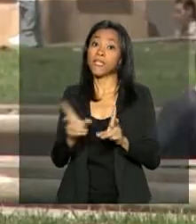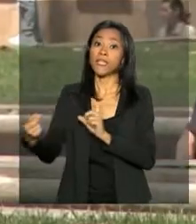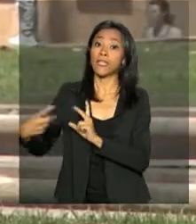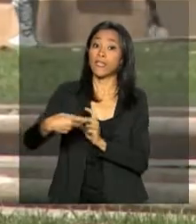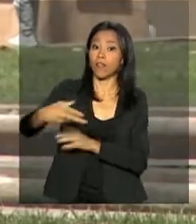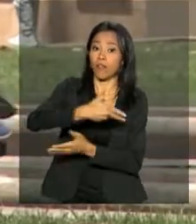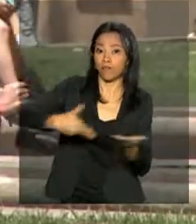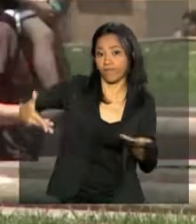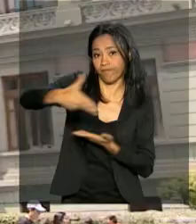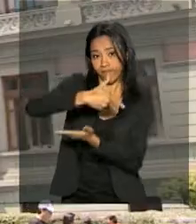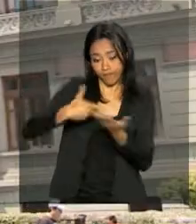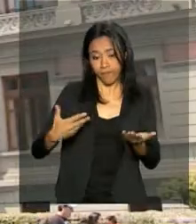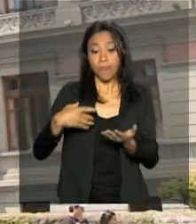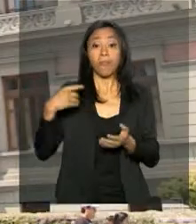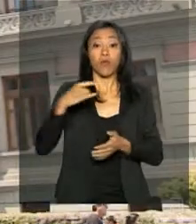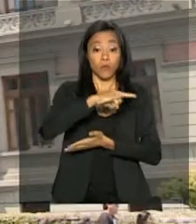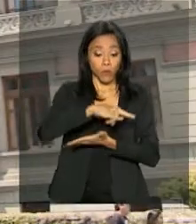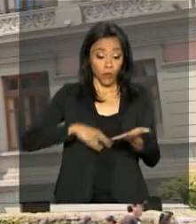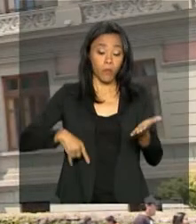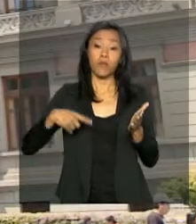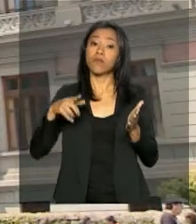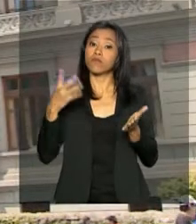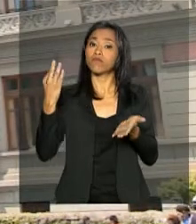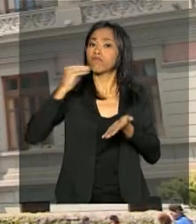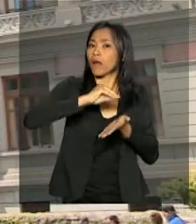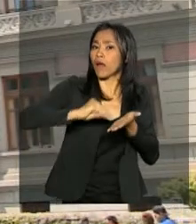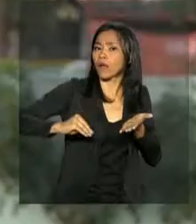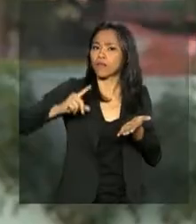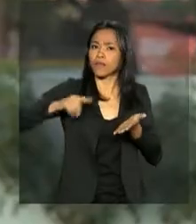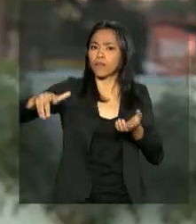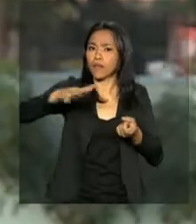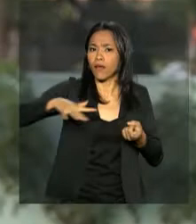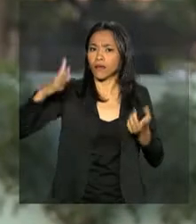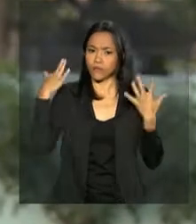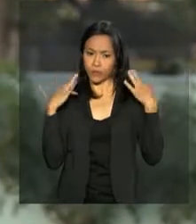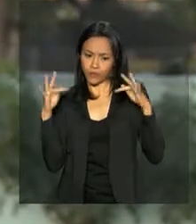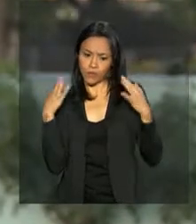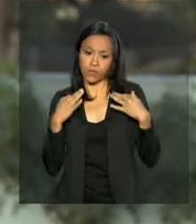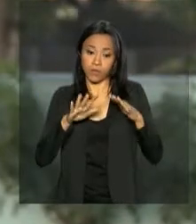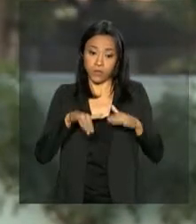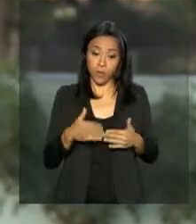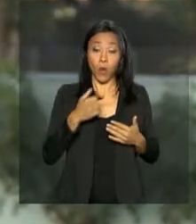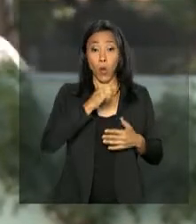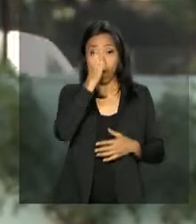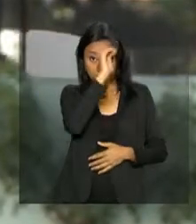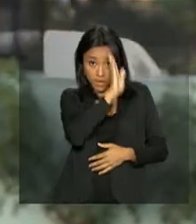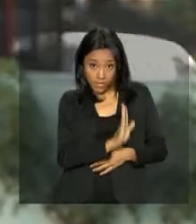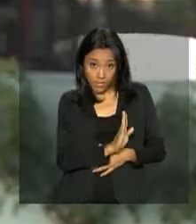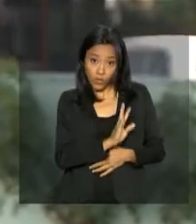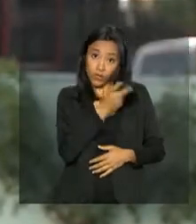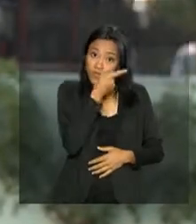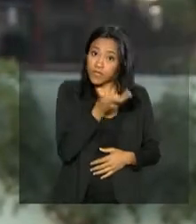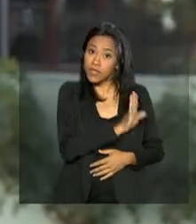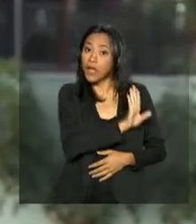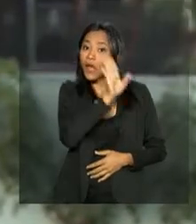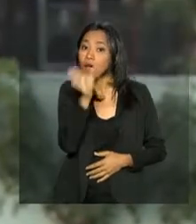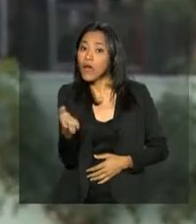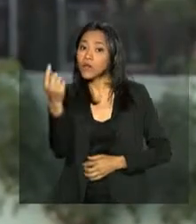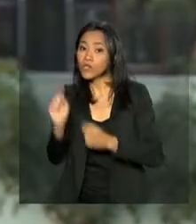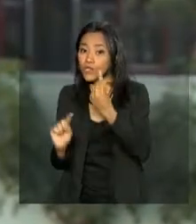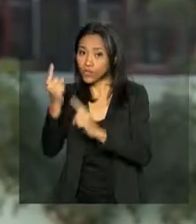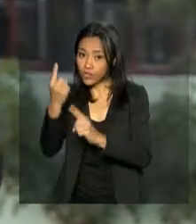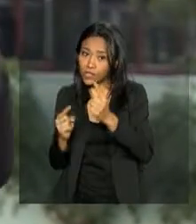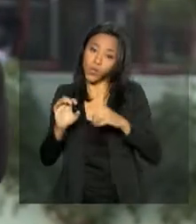o documento vai tratar também das relações no setor de turismo quando os brasileiros vêm ao chile e fazem ligação ou